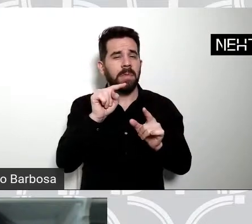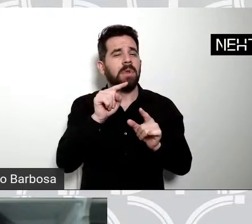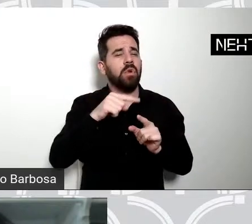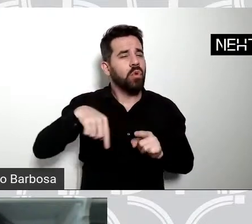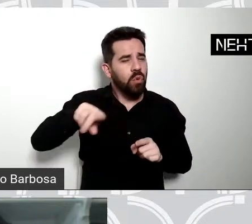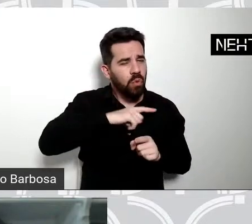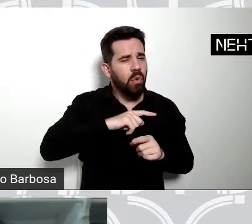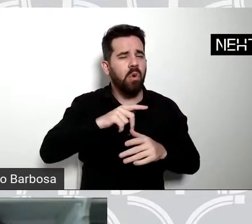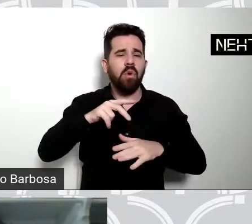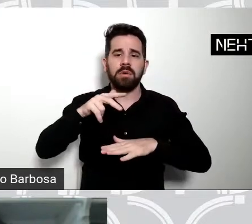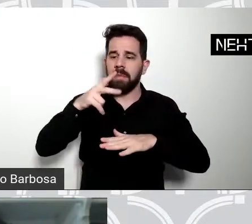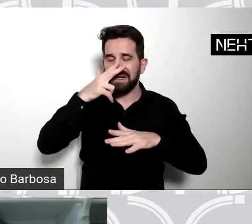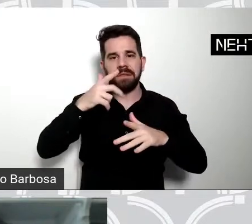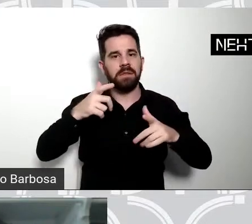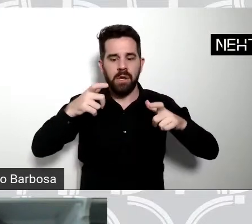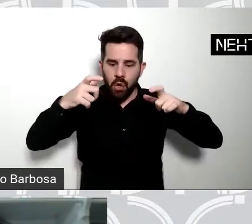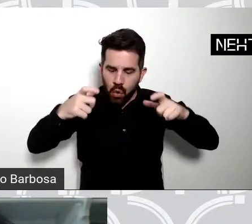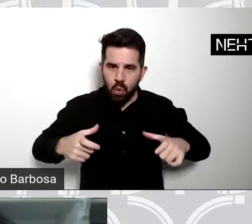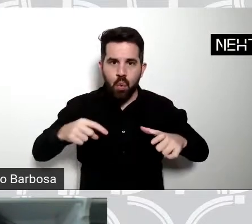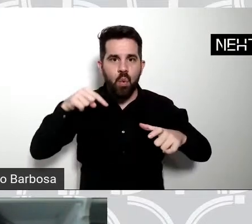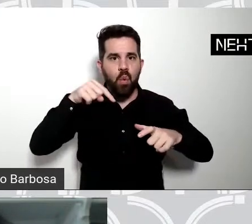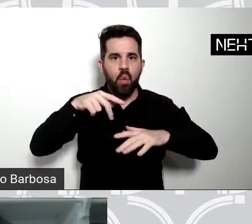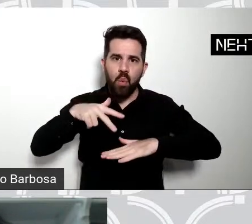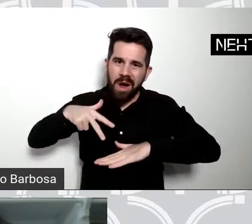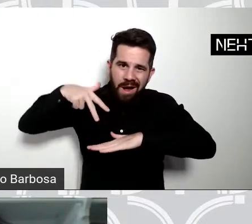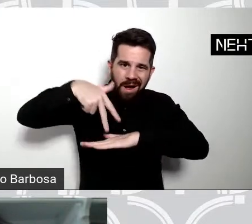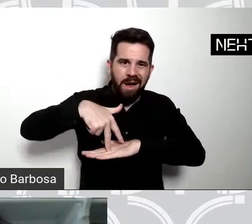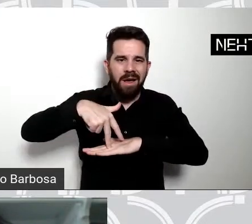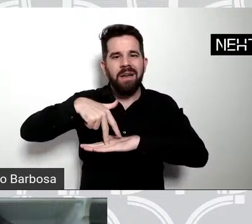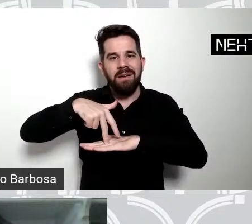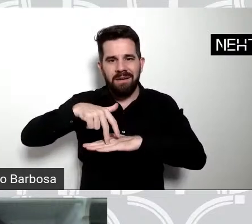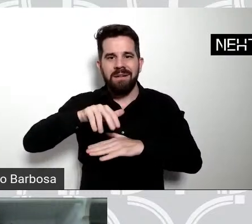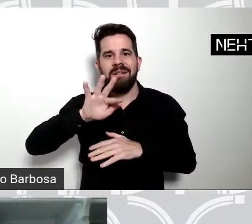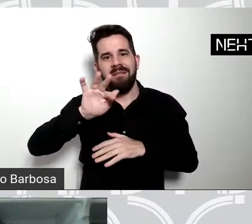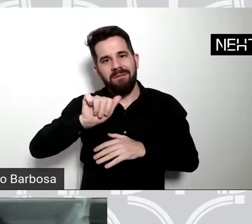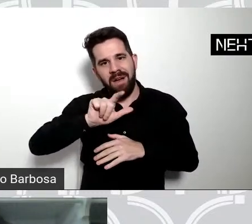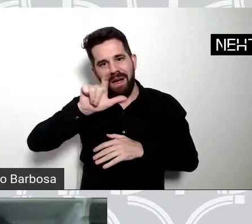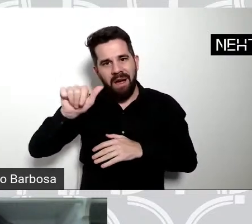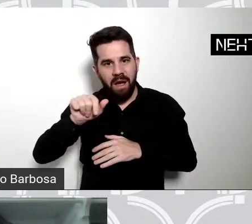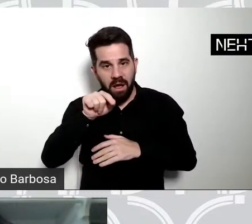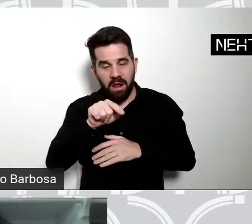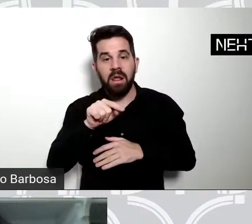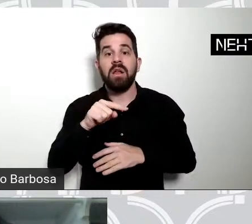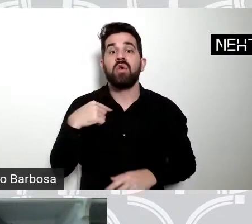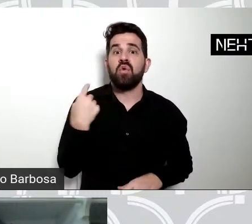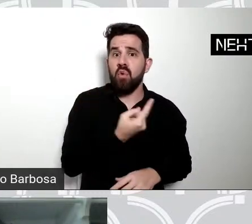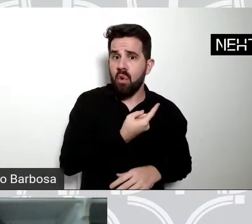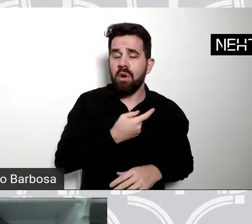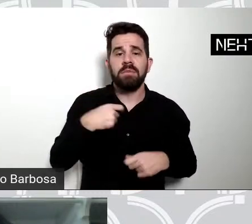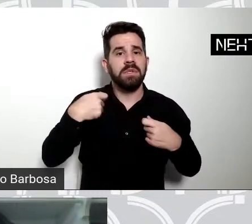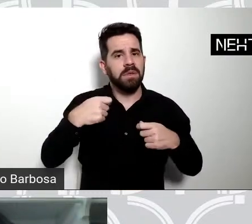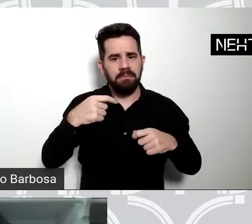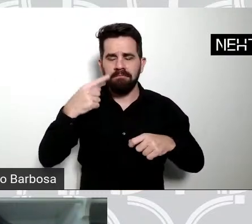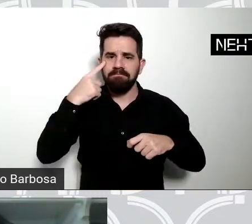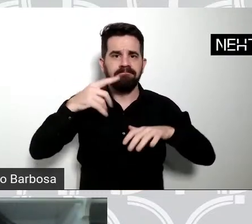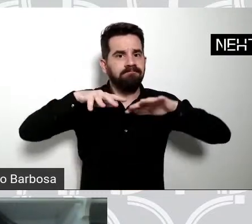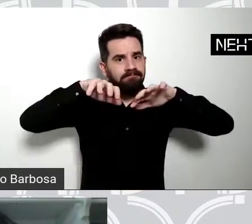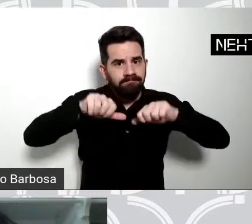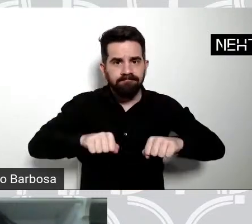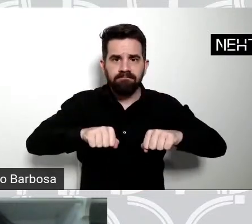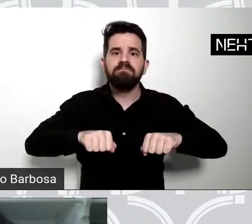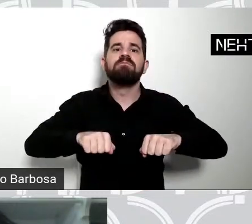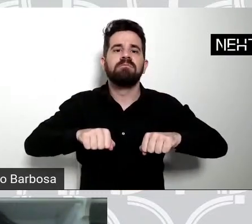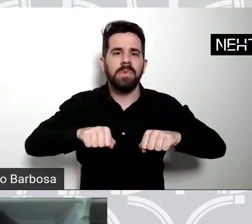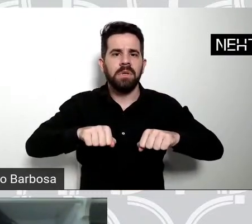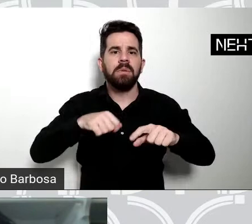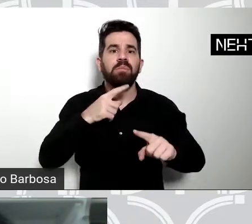de enunciação, esse lugar de fala em que nós podemos levar em conta que as verdades brasileiras não são